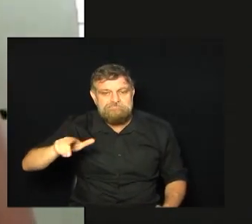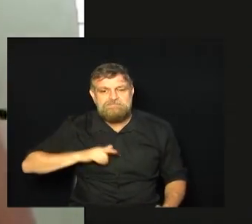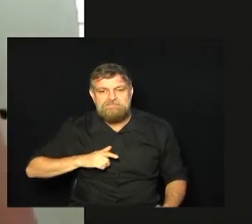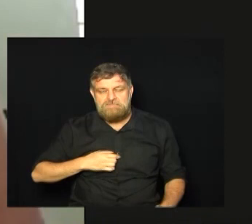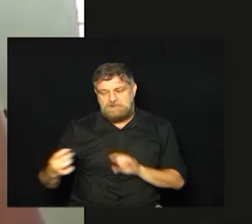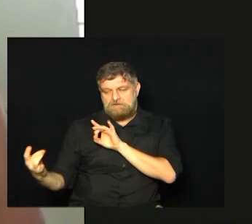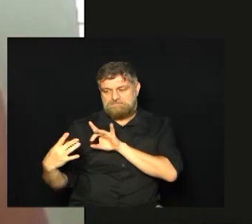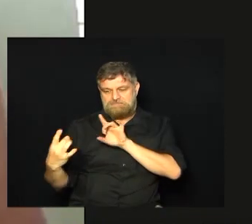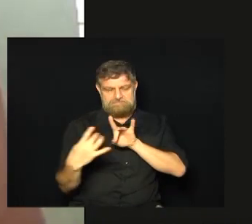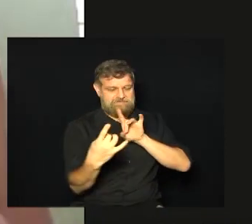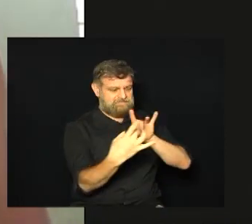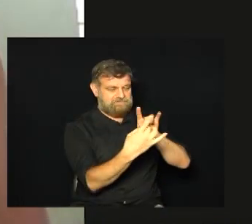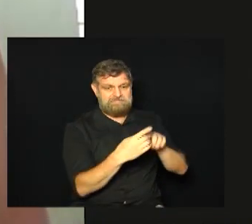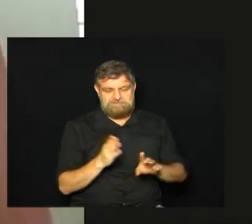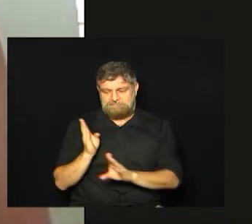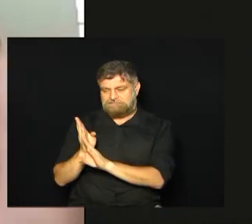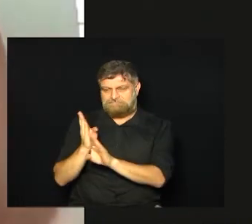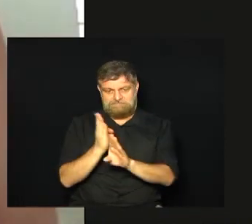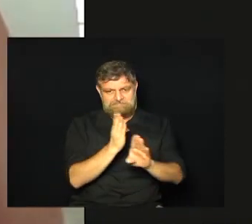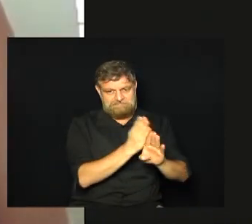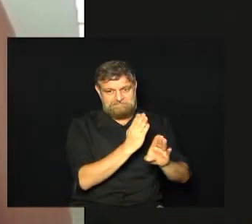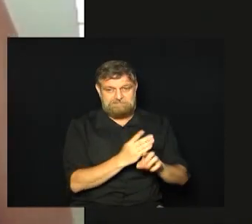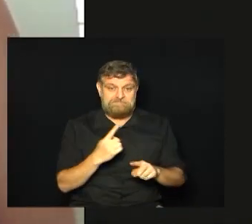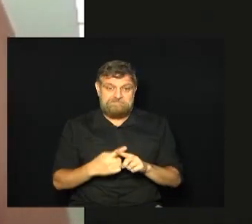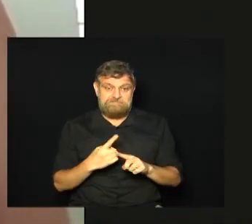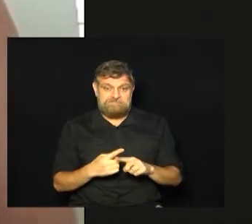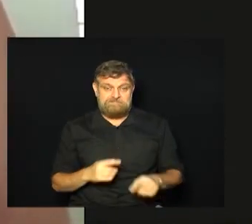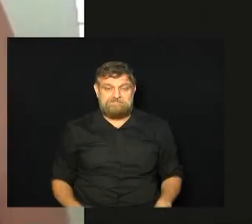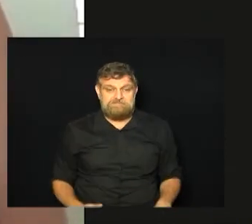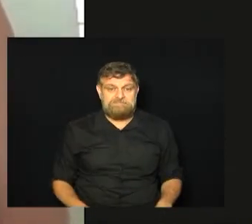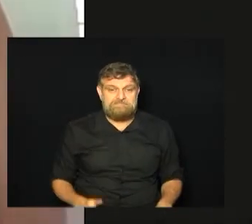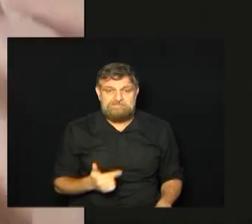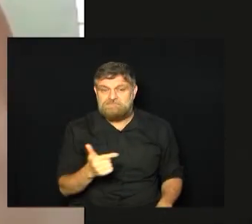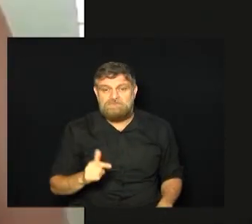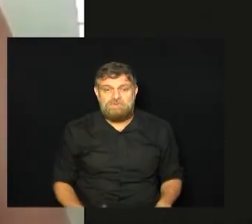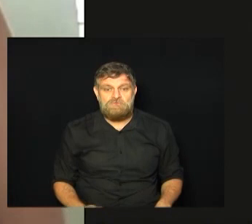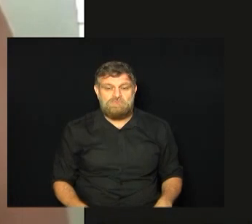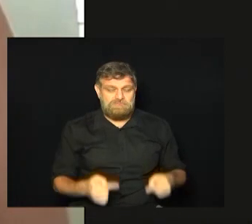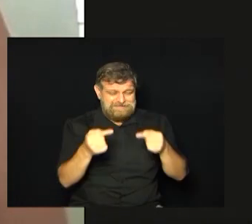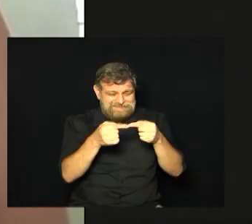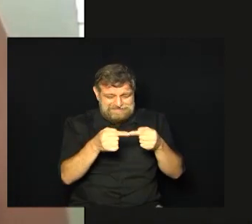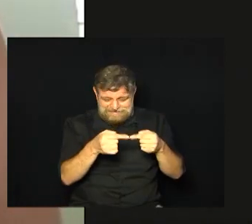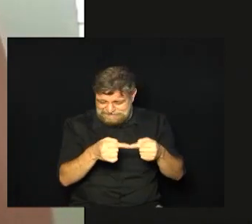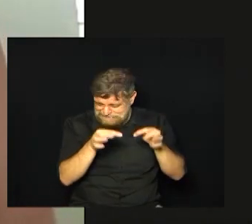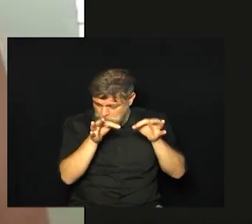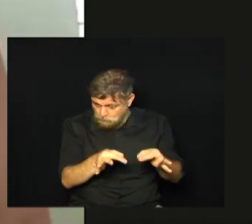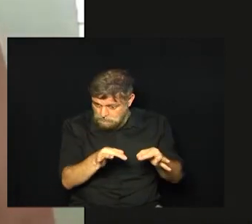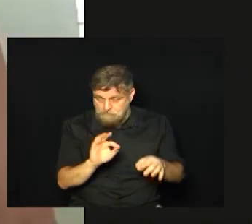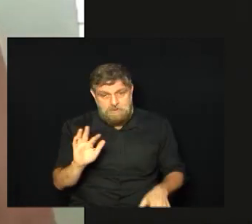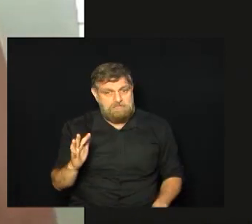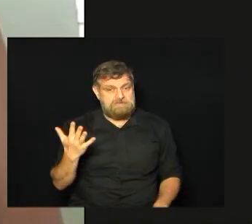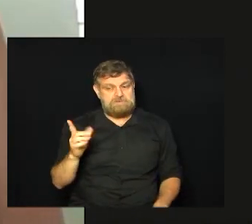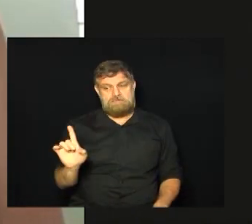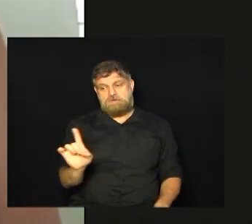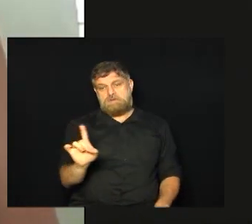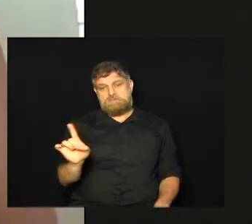conseguem identificar, porque assim, não é tudo literal, né? Não é exatamente como aconteceu.